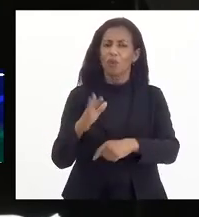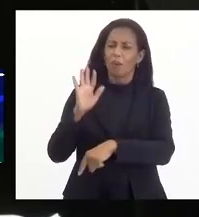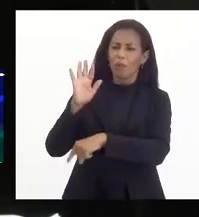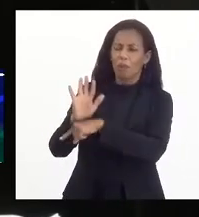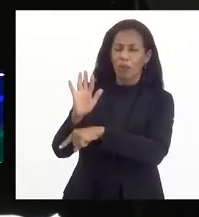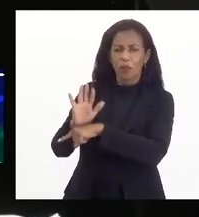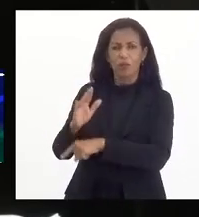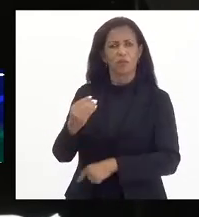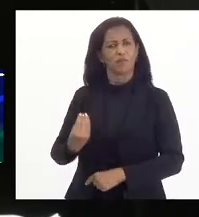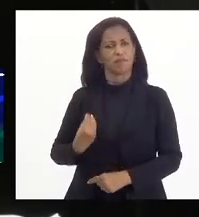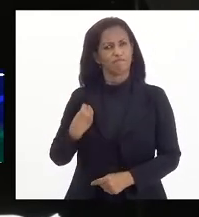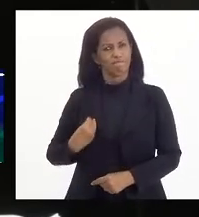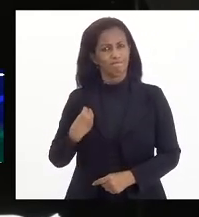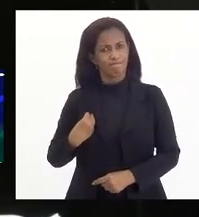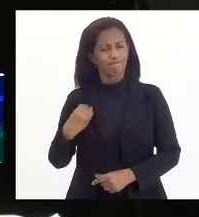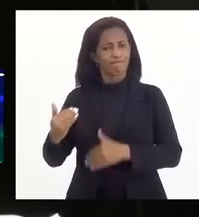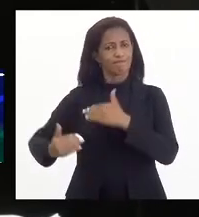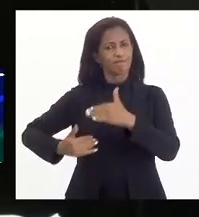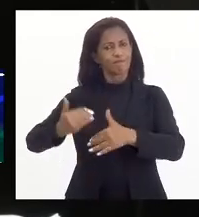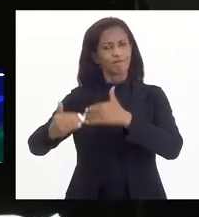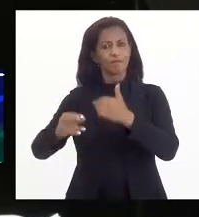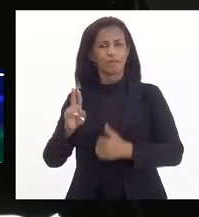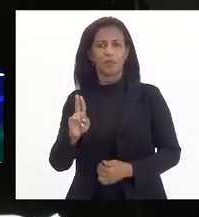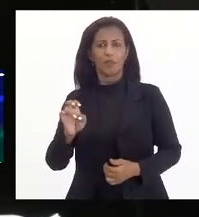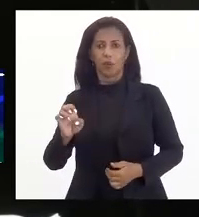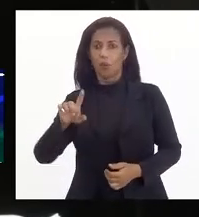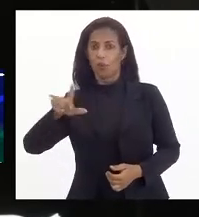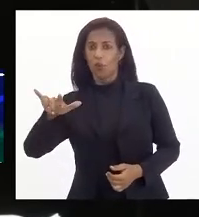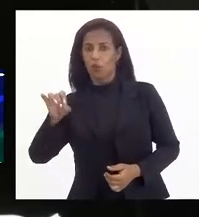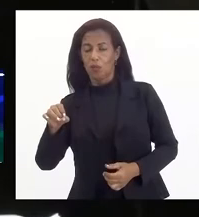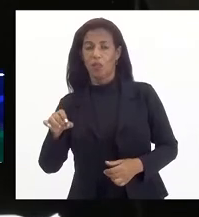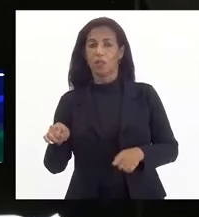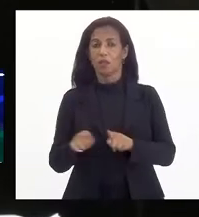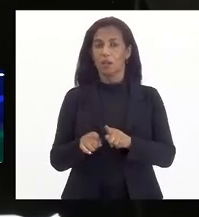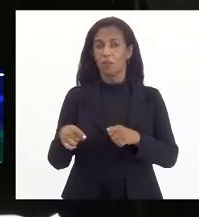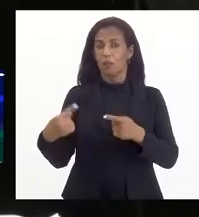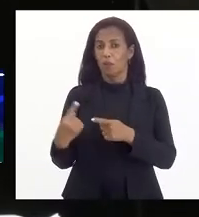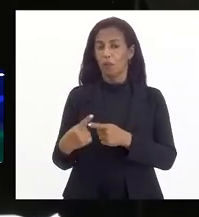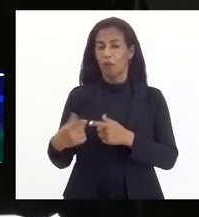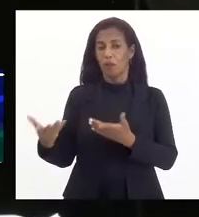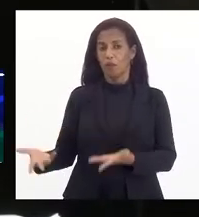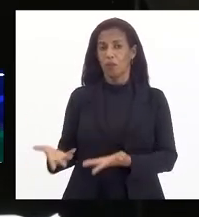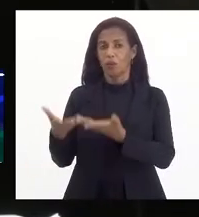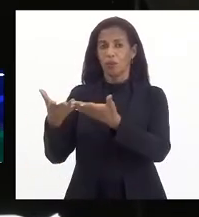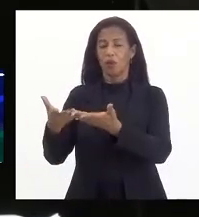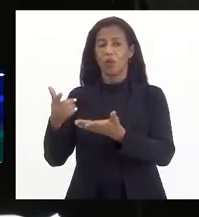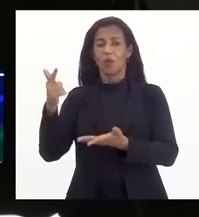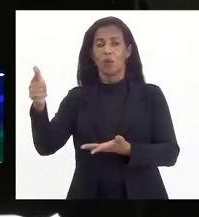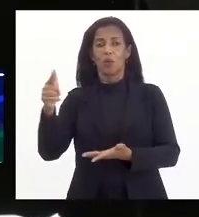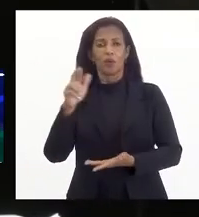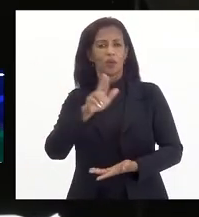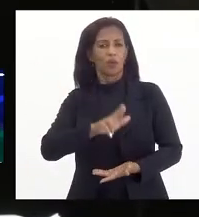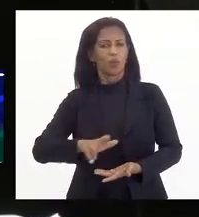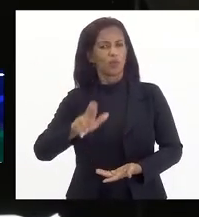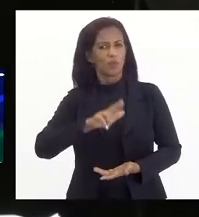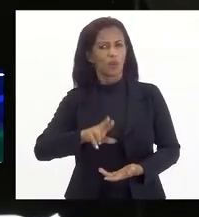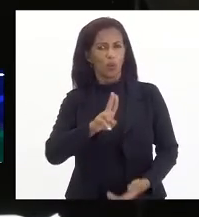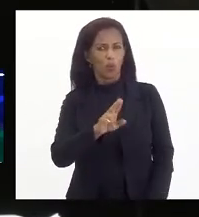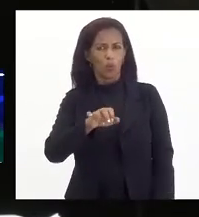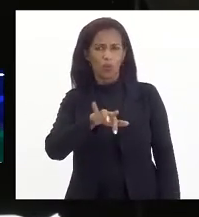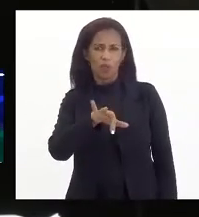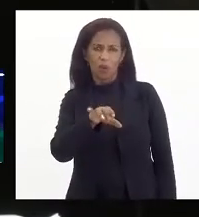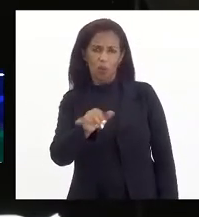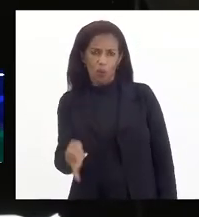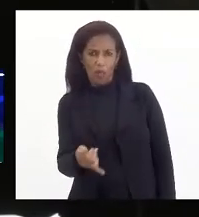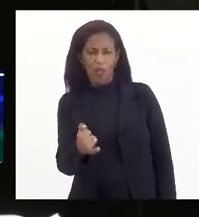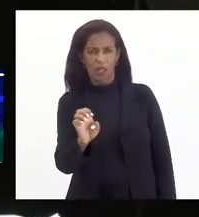defender a sobrevivência eo desenvolvimento da o Enzo até porque sem incorporação em outra Universidade como é na